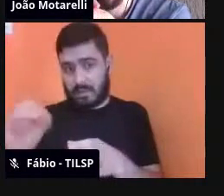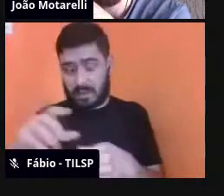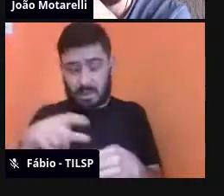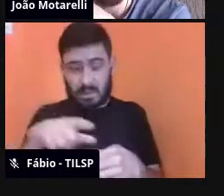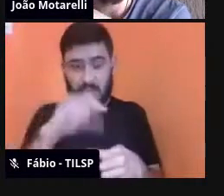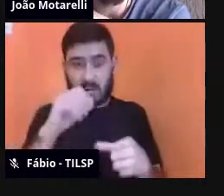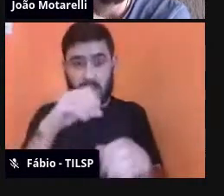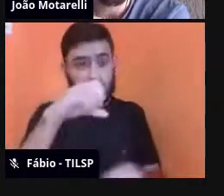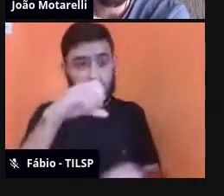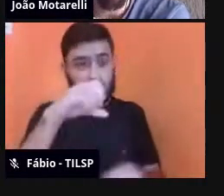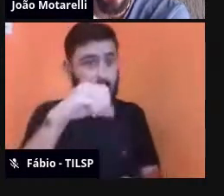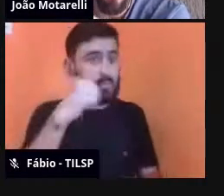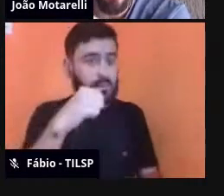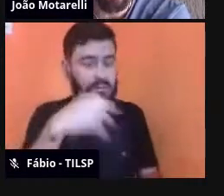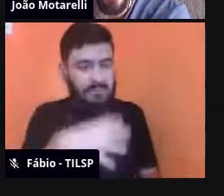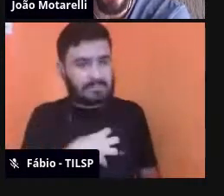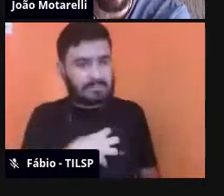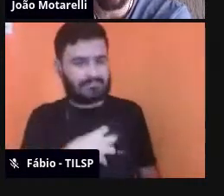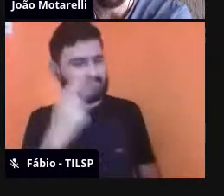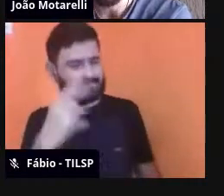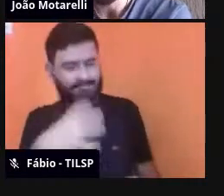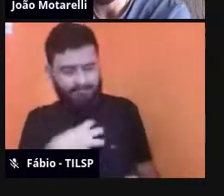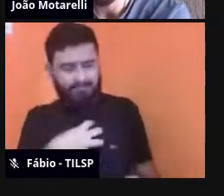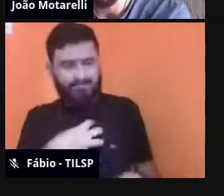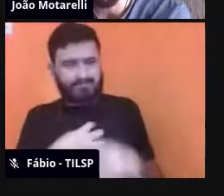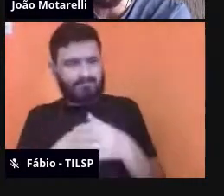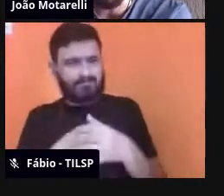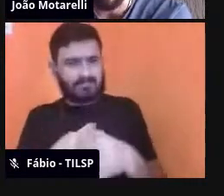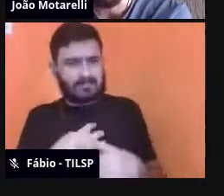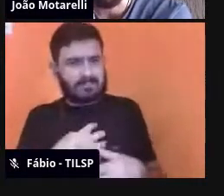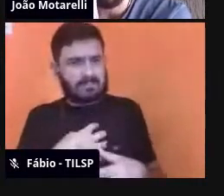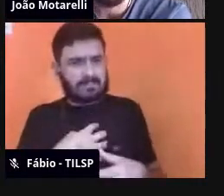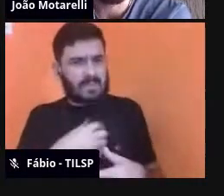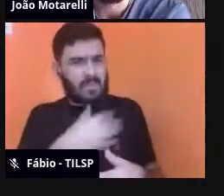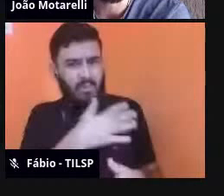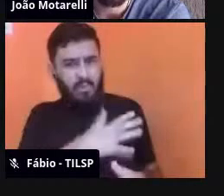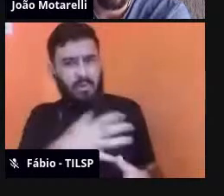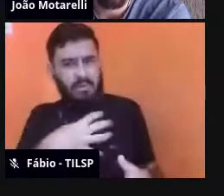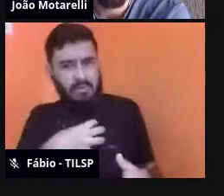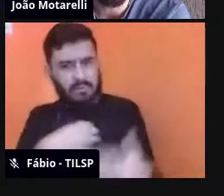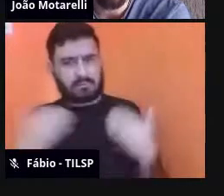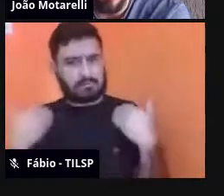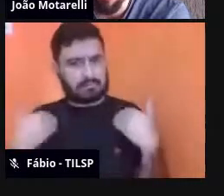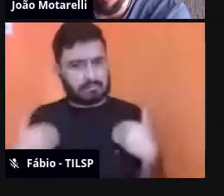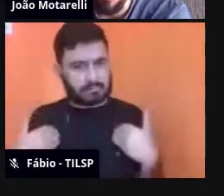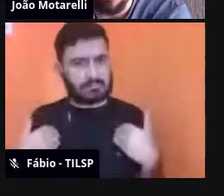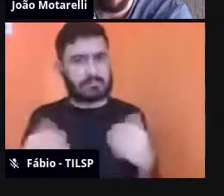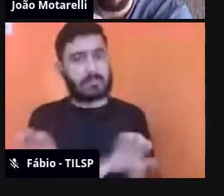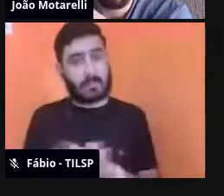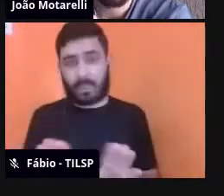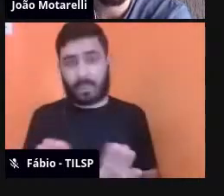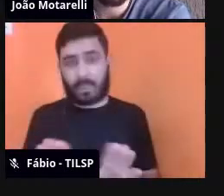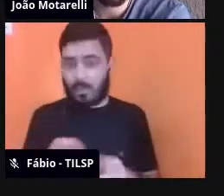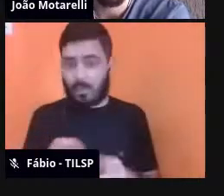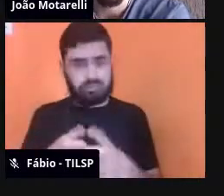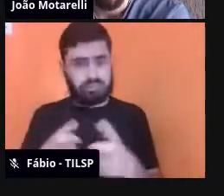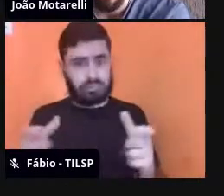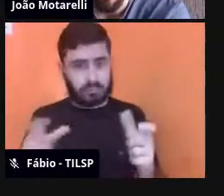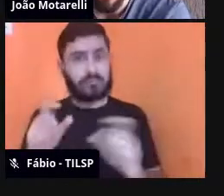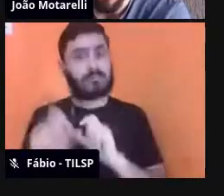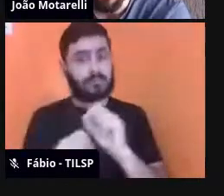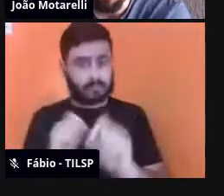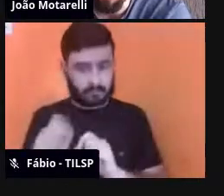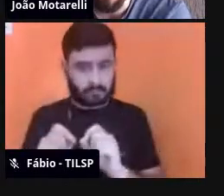seja, né, é uma prevalência muito elevada, então a gente precisa entender como lidar com essa questão da